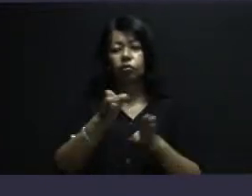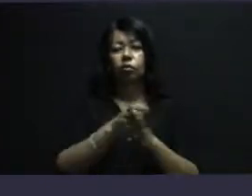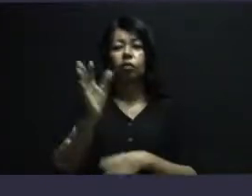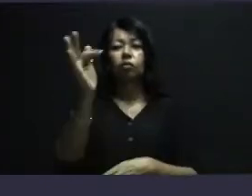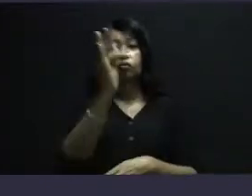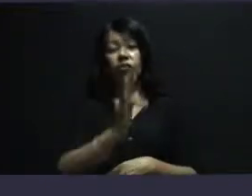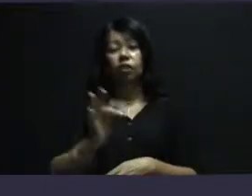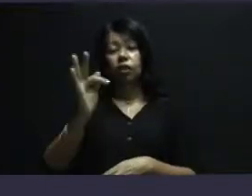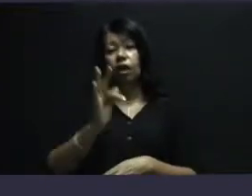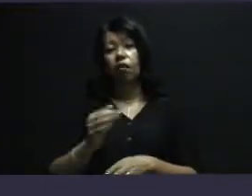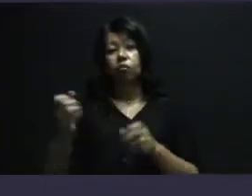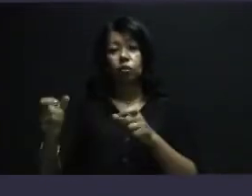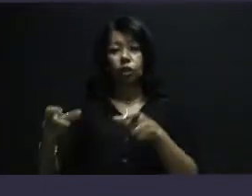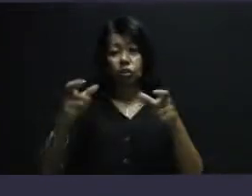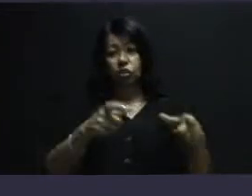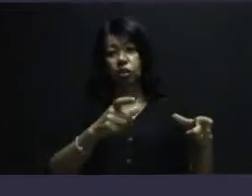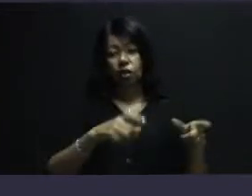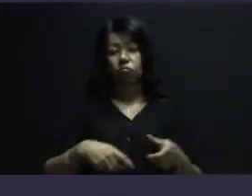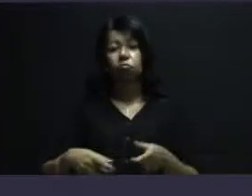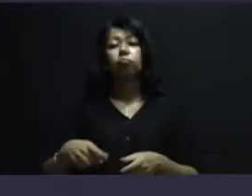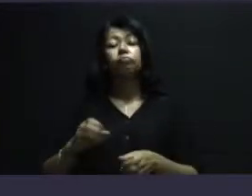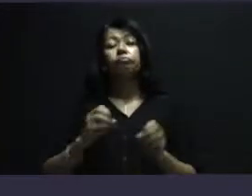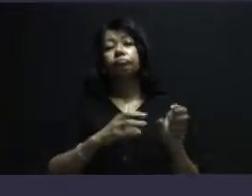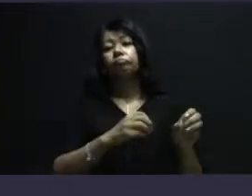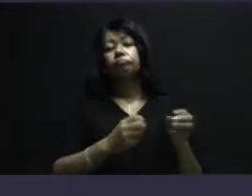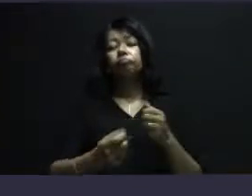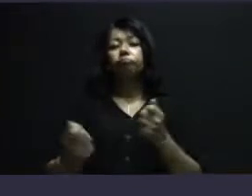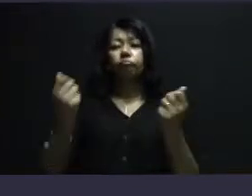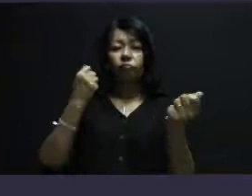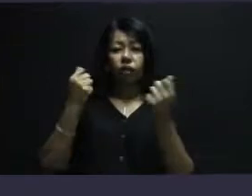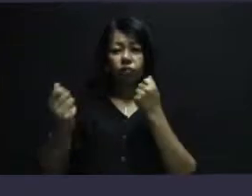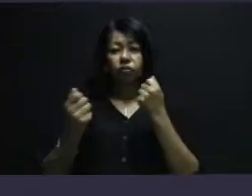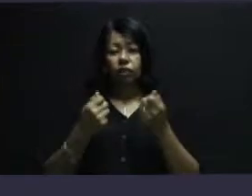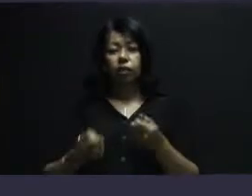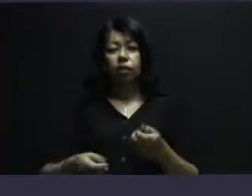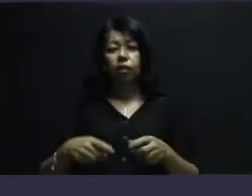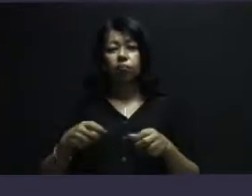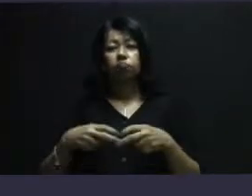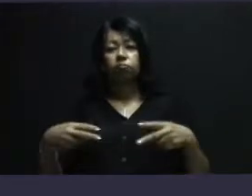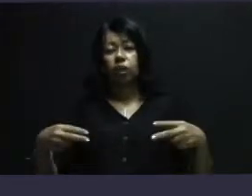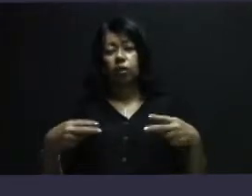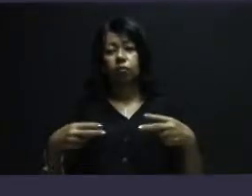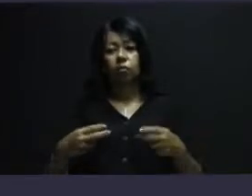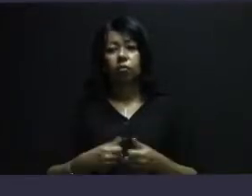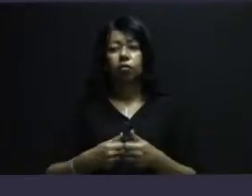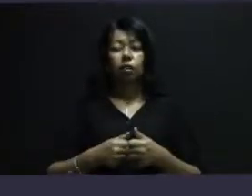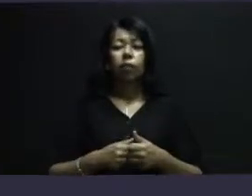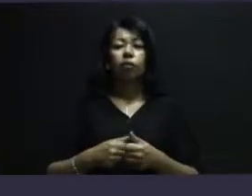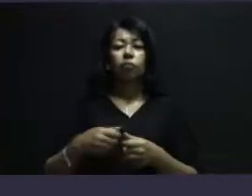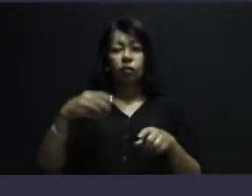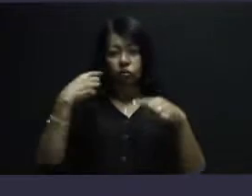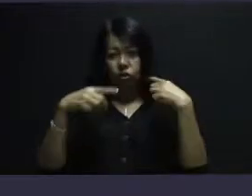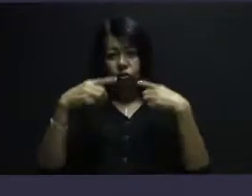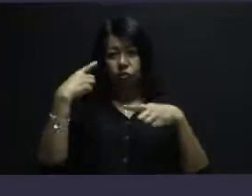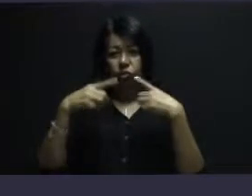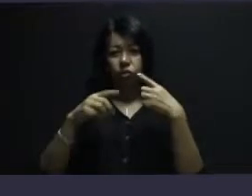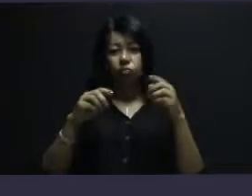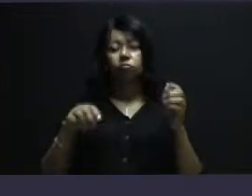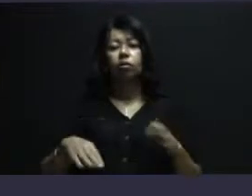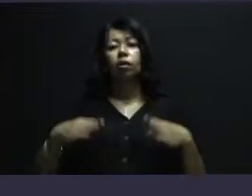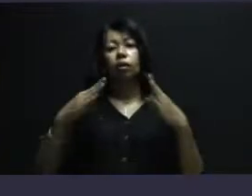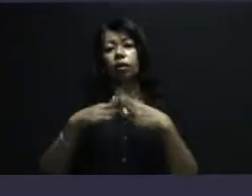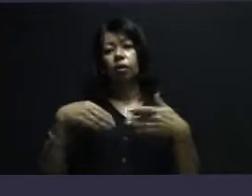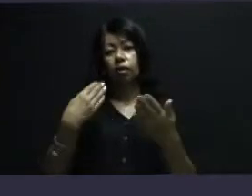e Regionais de Educação Física e Regulamentação da Profissão foram discutidos. As portas da sede da Escola de